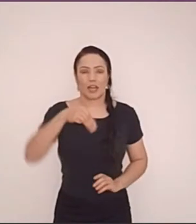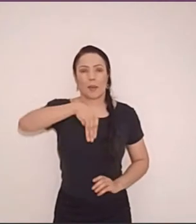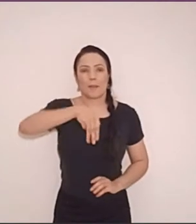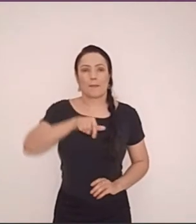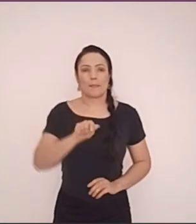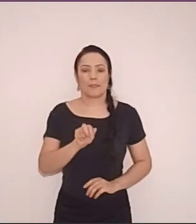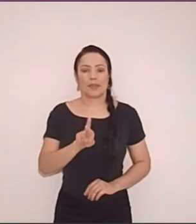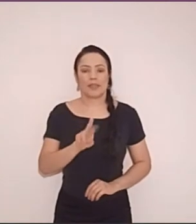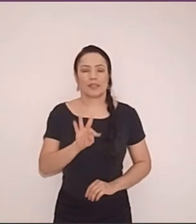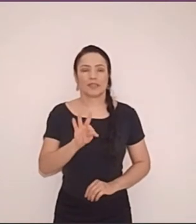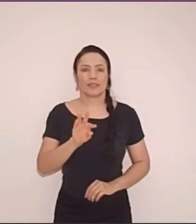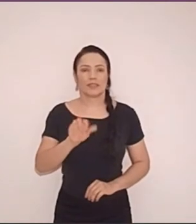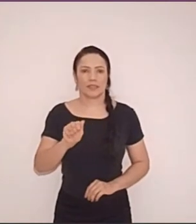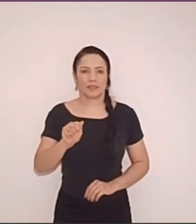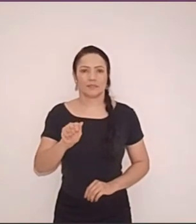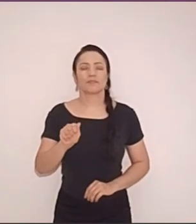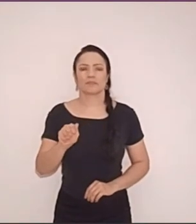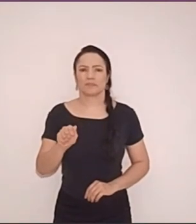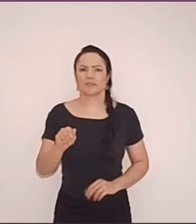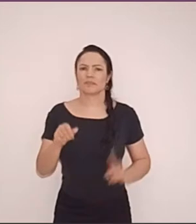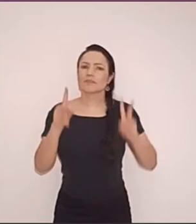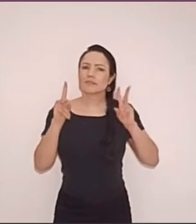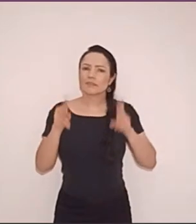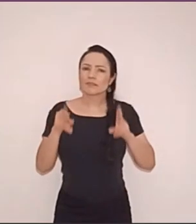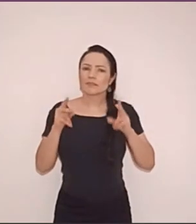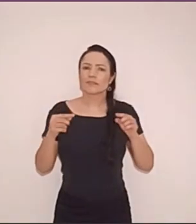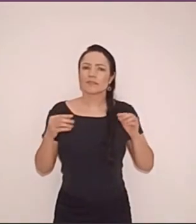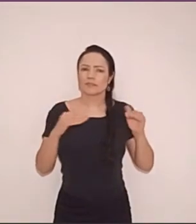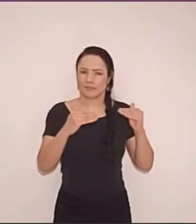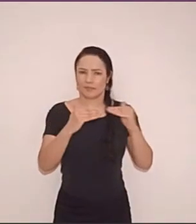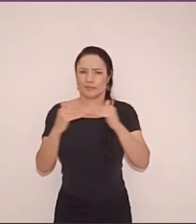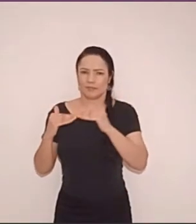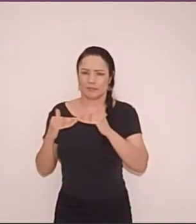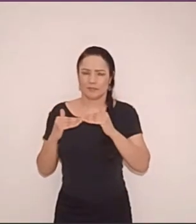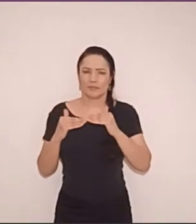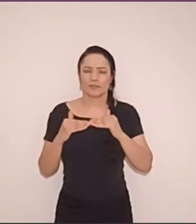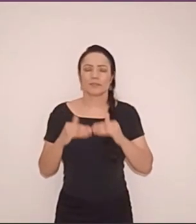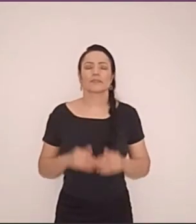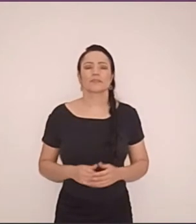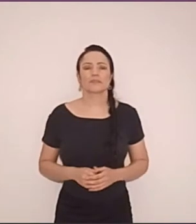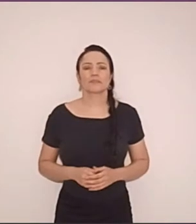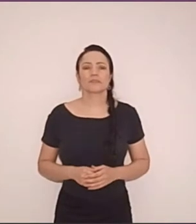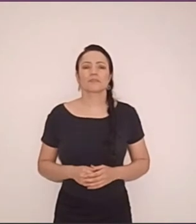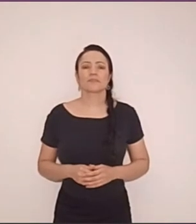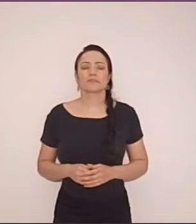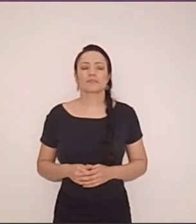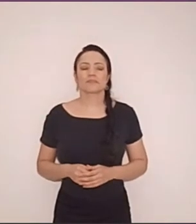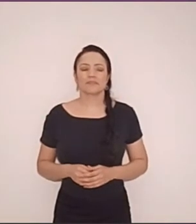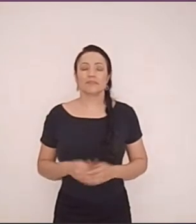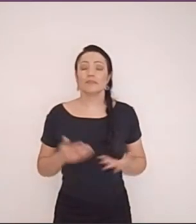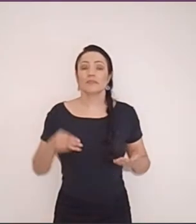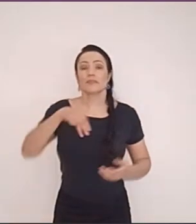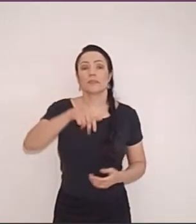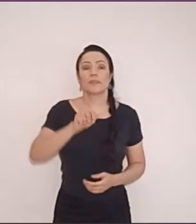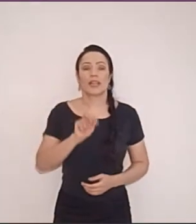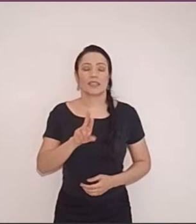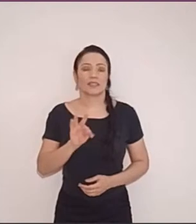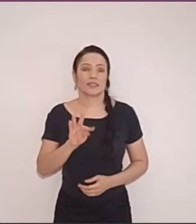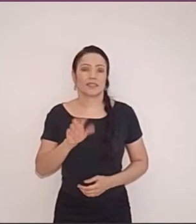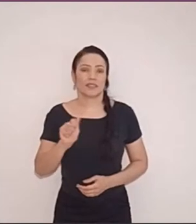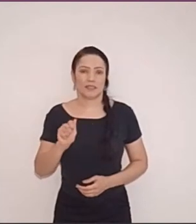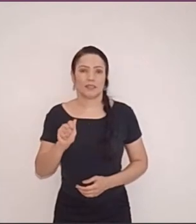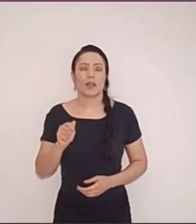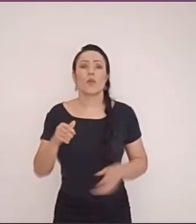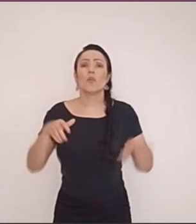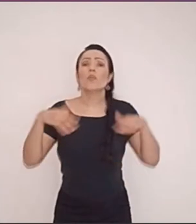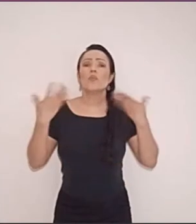que eu acho que corrobore vai na mesma direção né se não for você me perdoe né ela disse né mas também te pergunta qual o